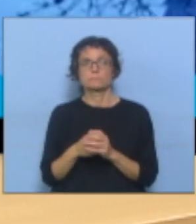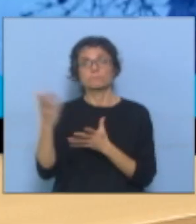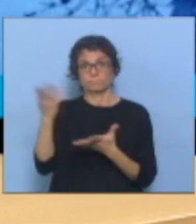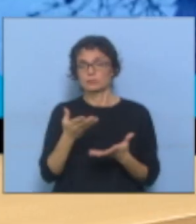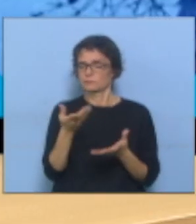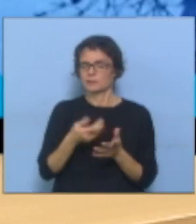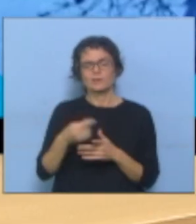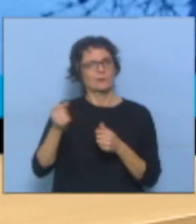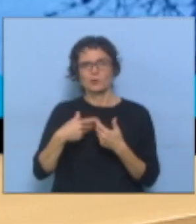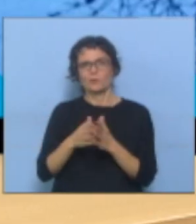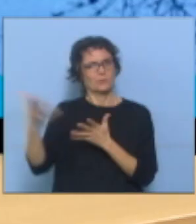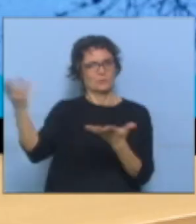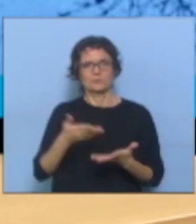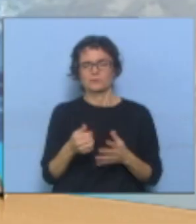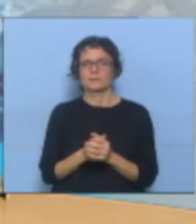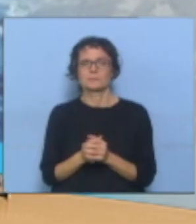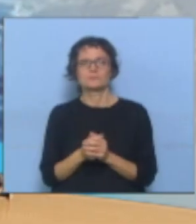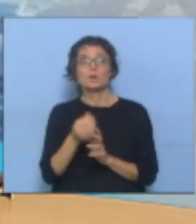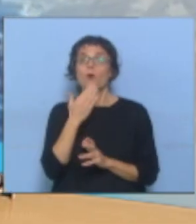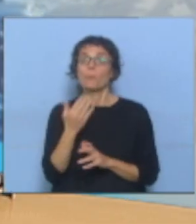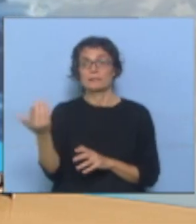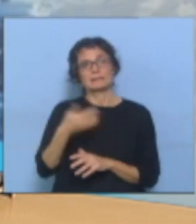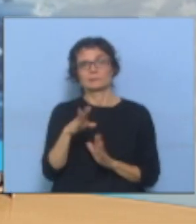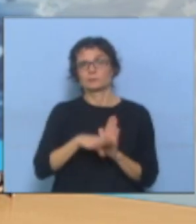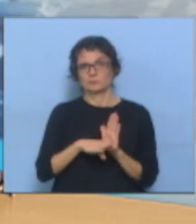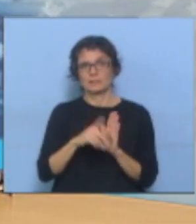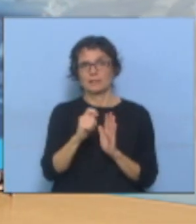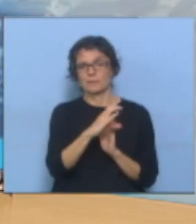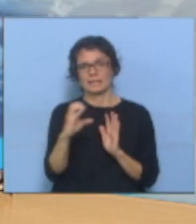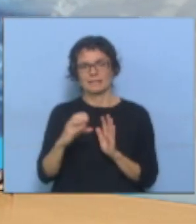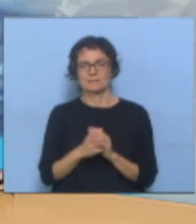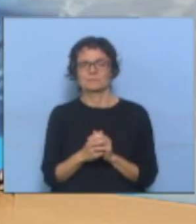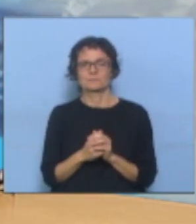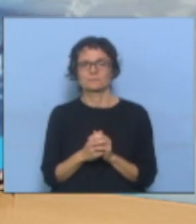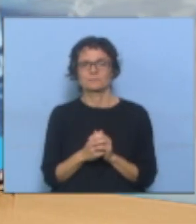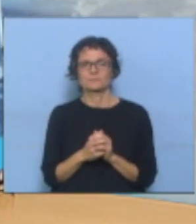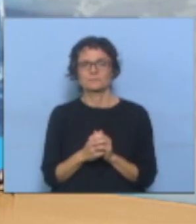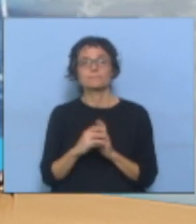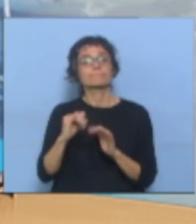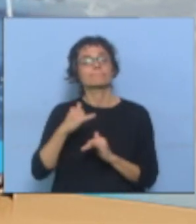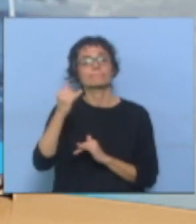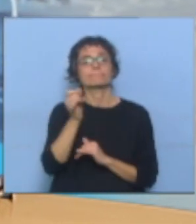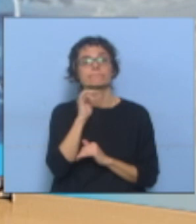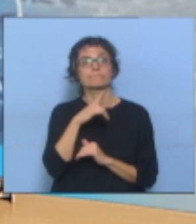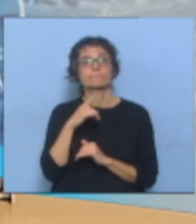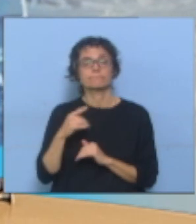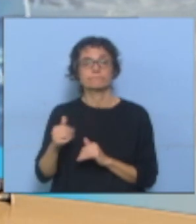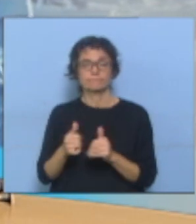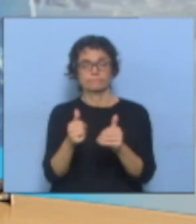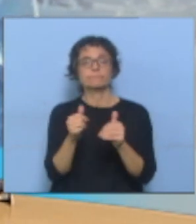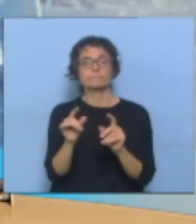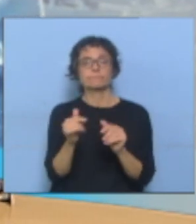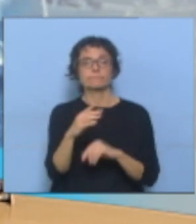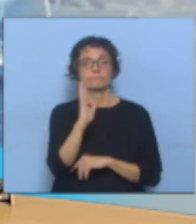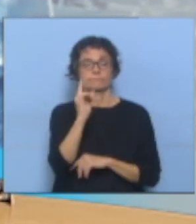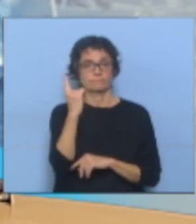muito obrigado. Agradeço ter estado aqui no programa Eclésia a apresentar estas iniciativas. Muito obrigado. Mais logo, siga-nos na rádio, na